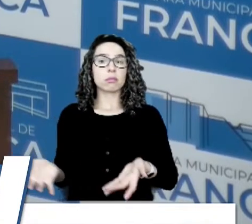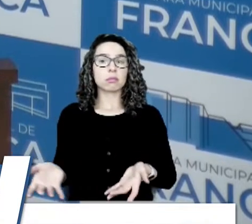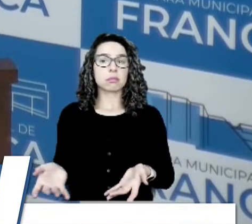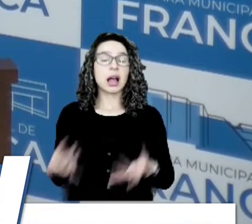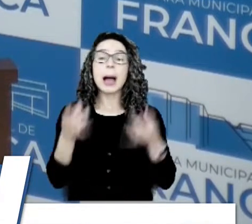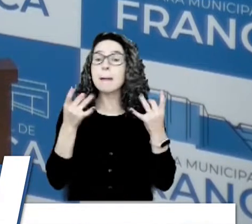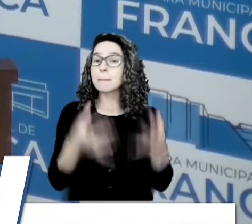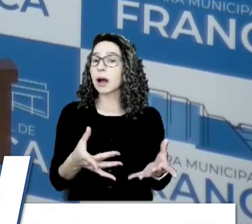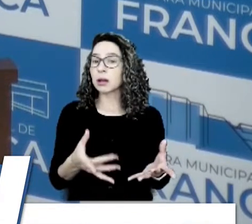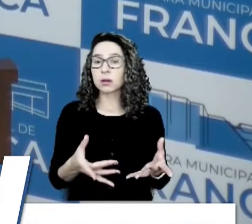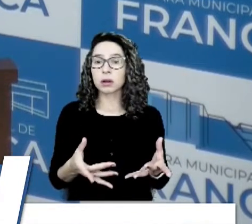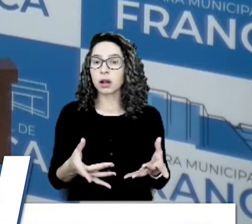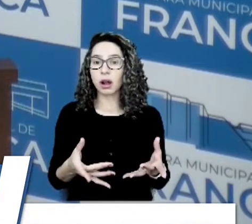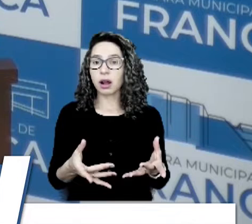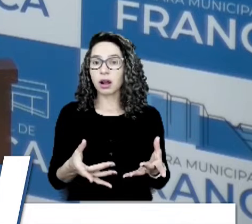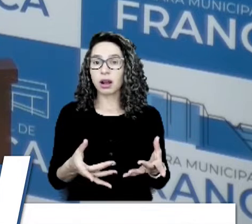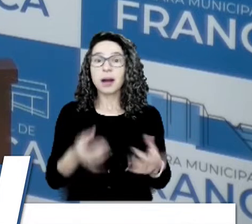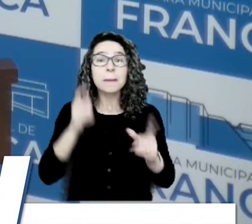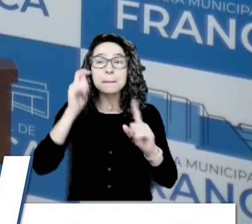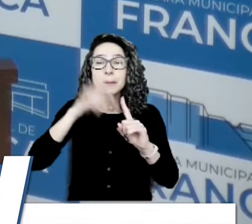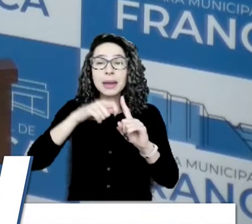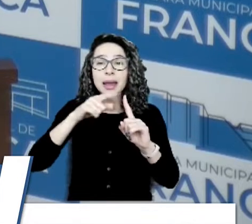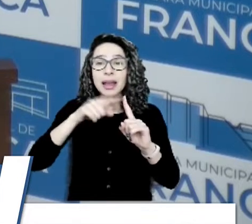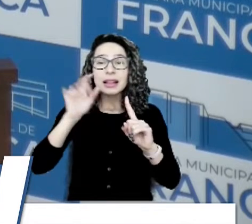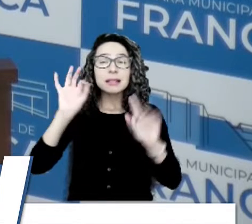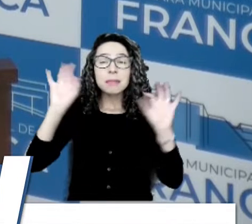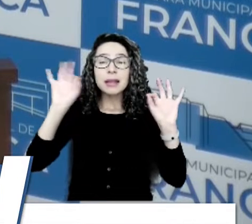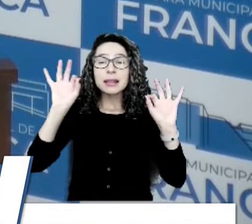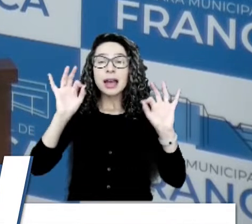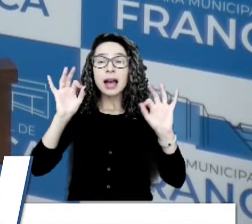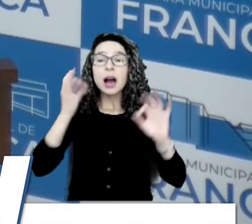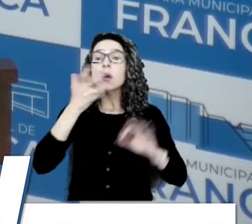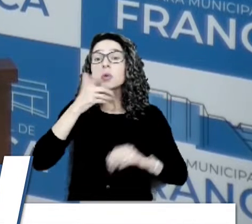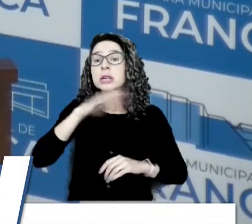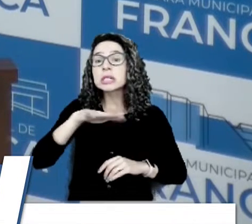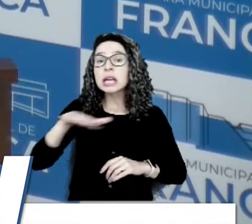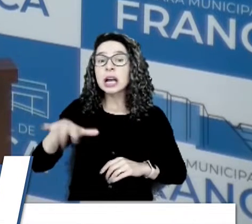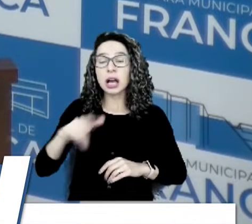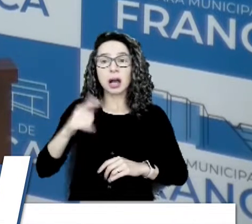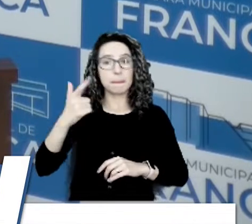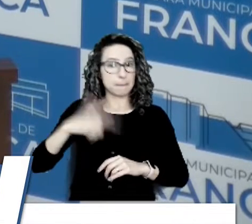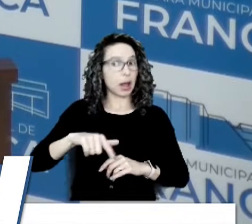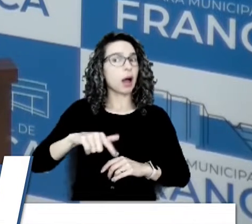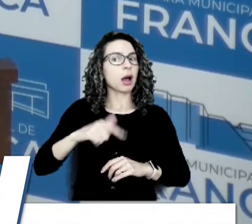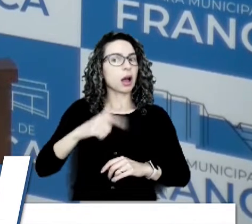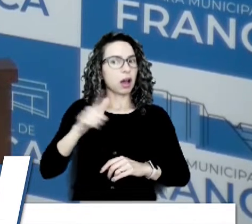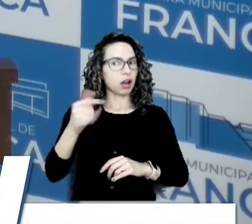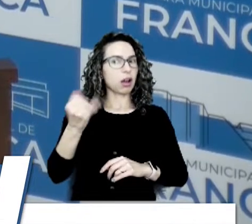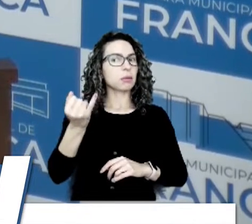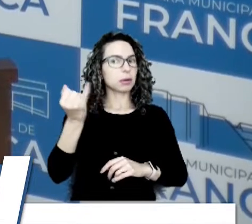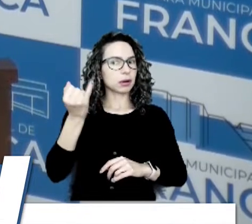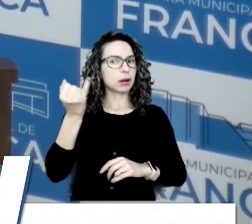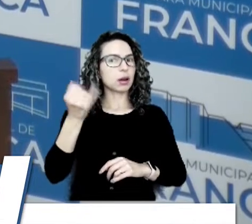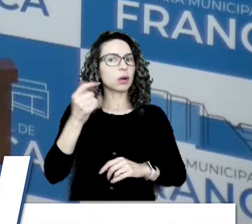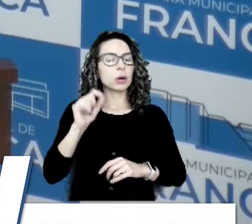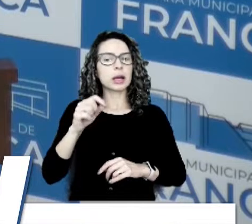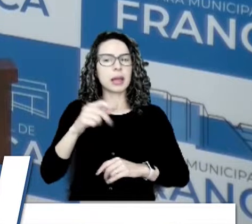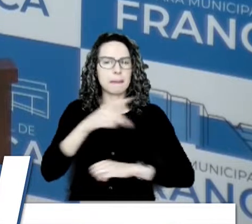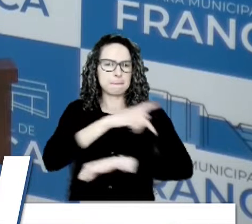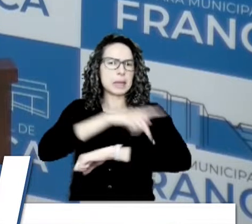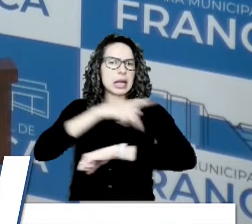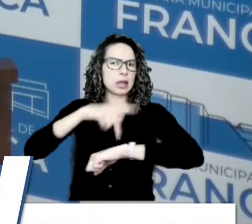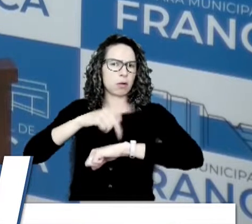Abandonada simplesmente no mês das crianças. E deixa eu passar uma coisa interessante para vocês, pedagogicamente